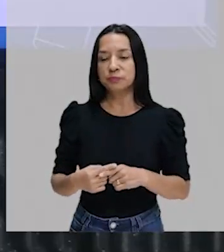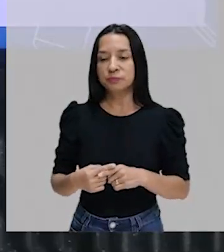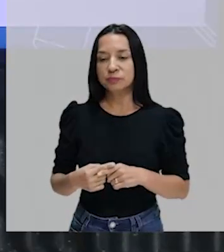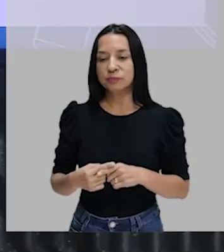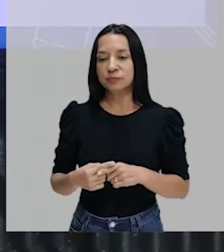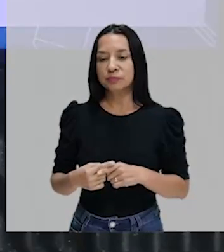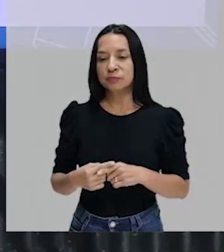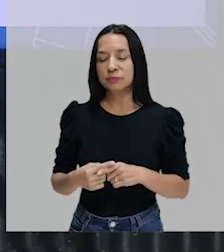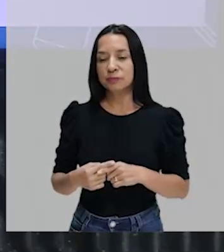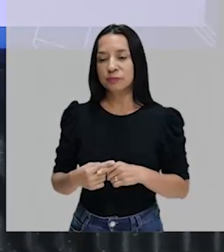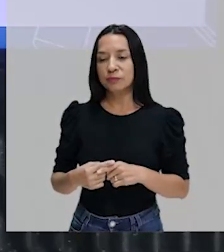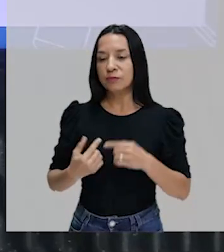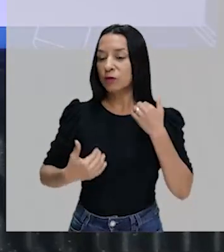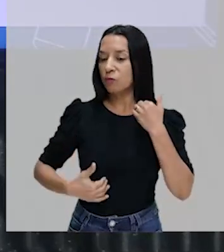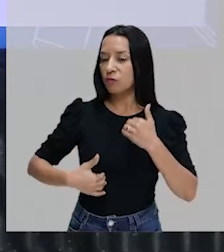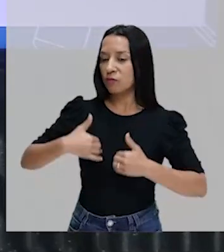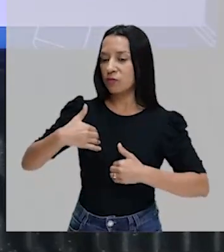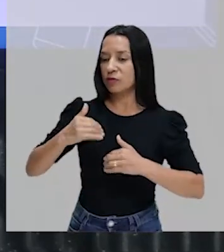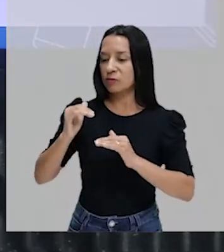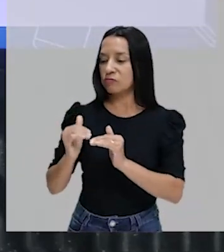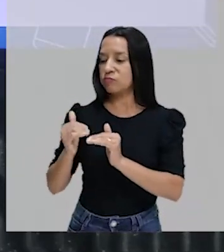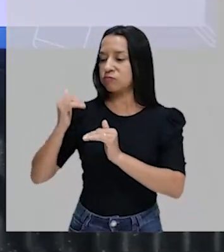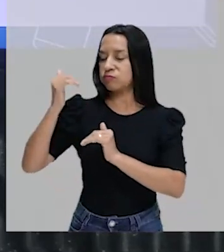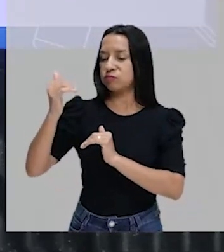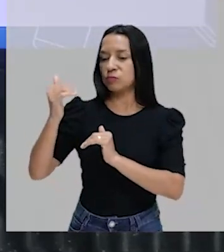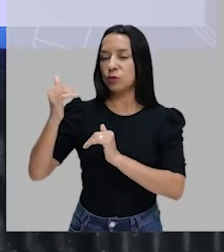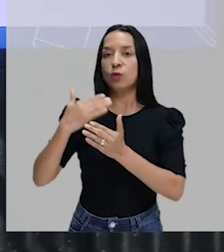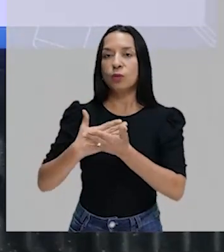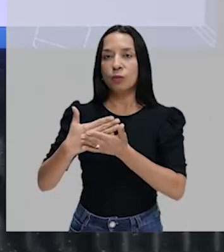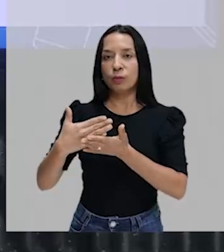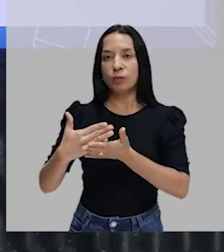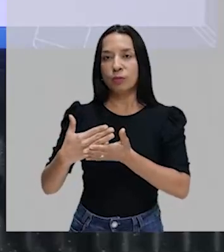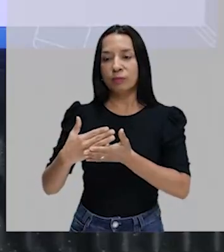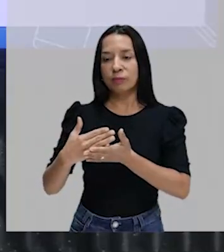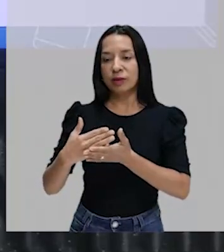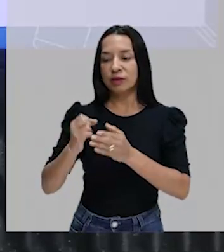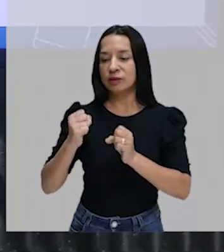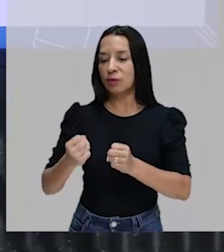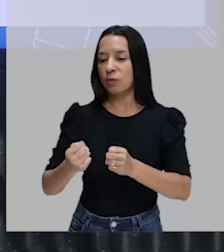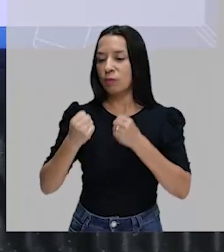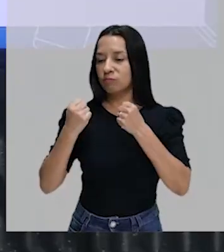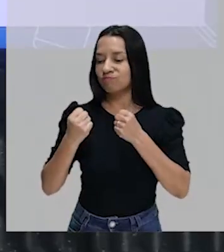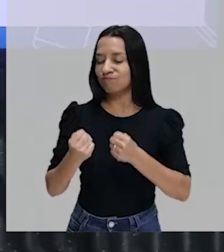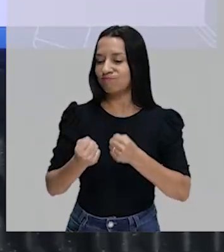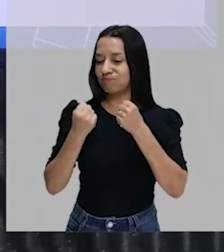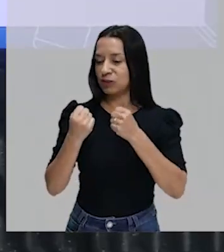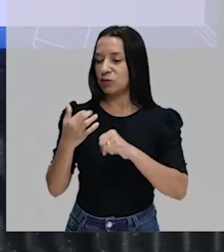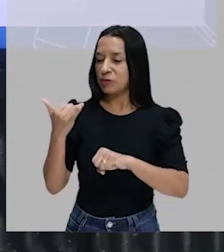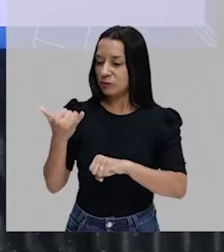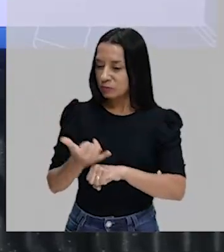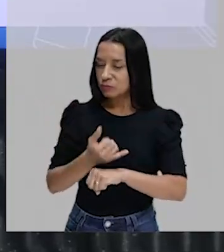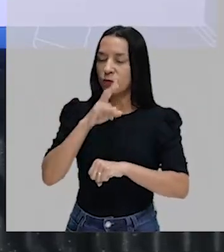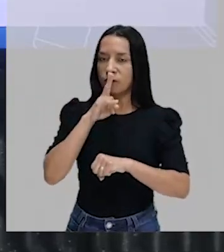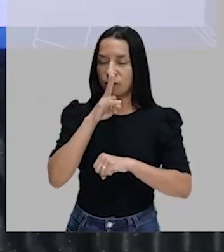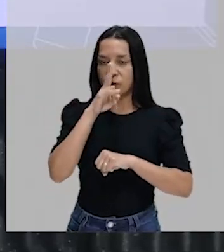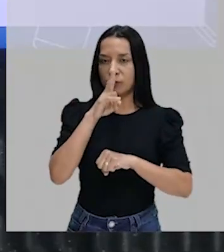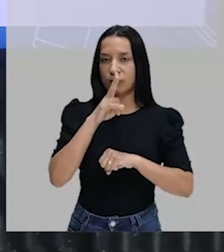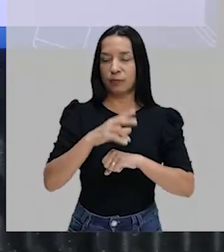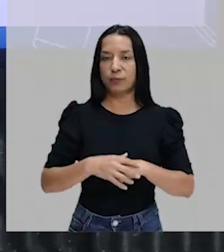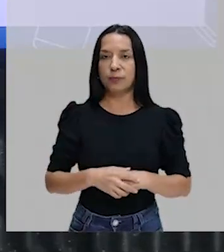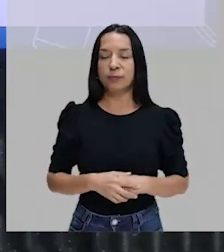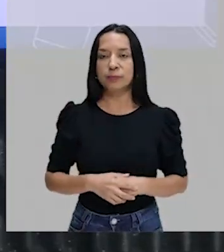a aptidão física dele é alta. Então ele já começa com uma carga de treinamento ali, digamos, um pouquinho